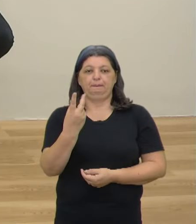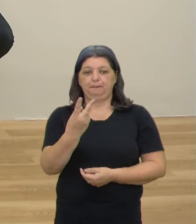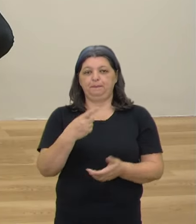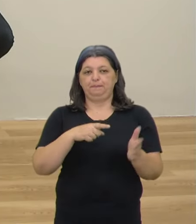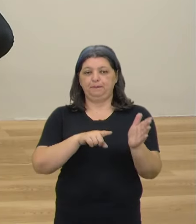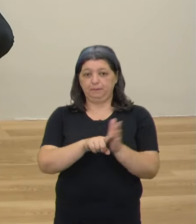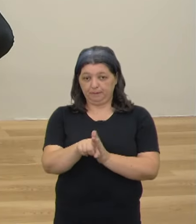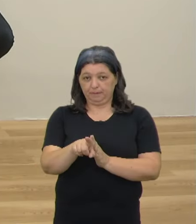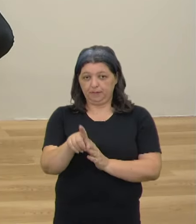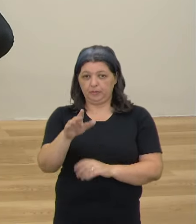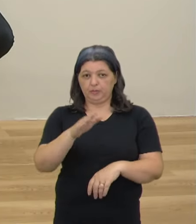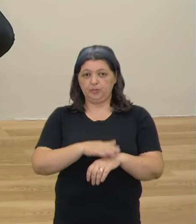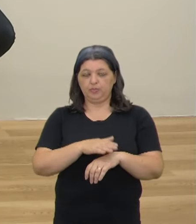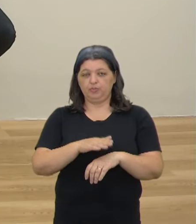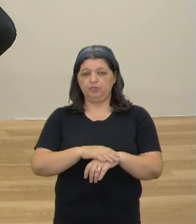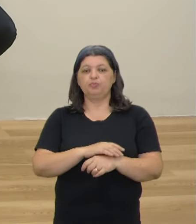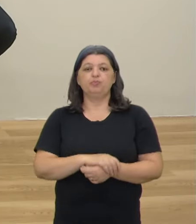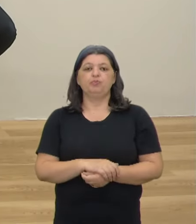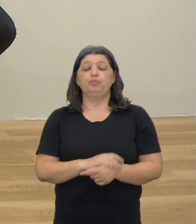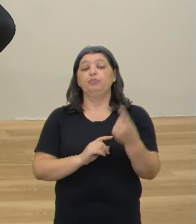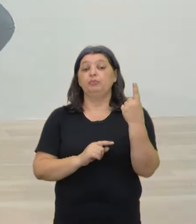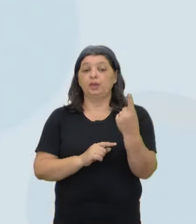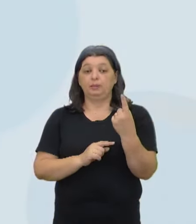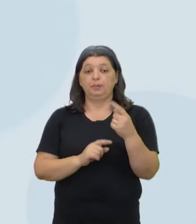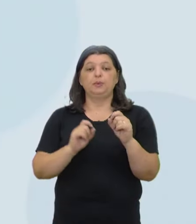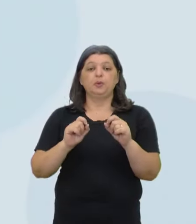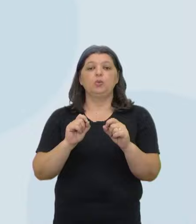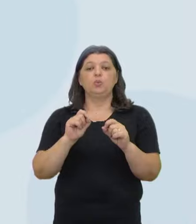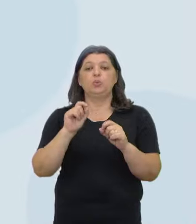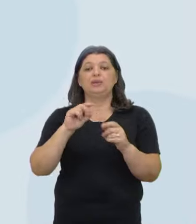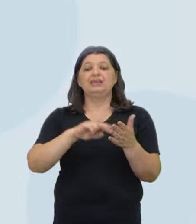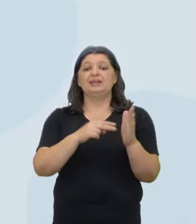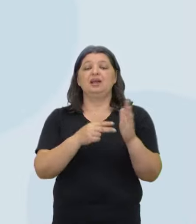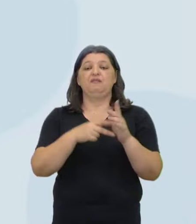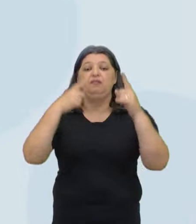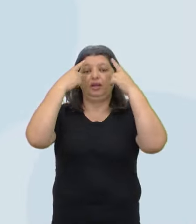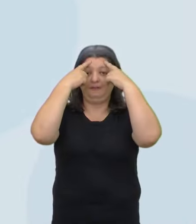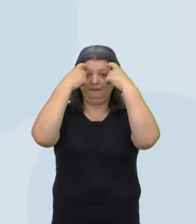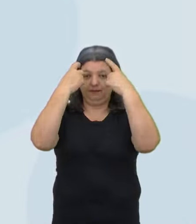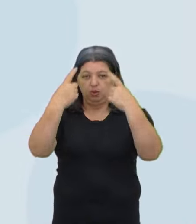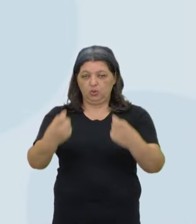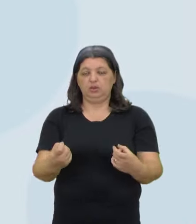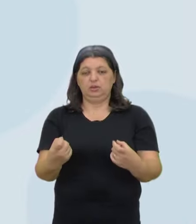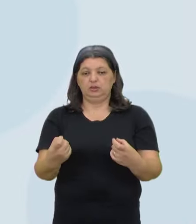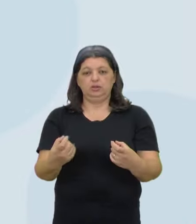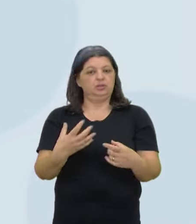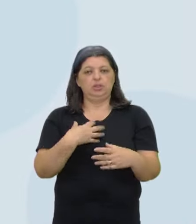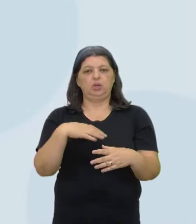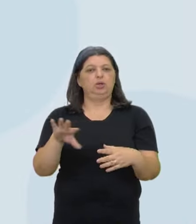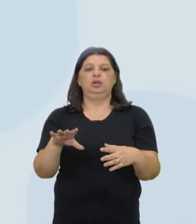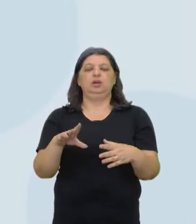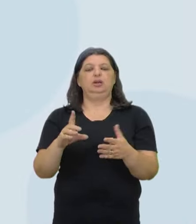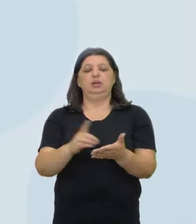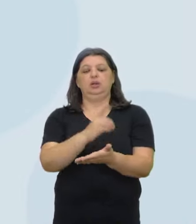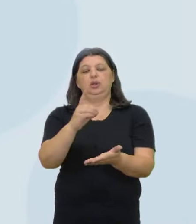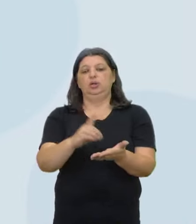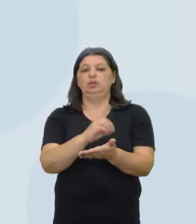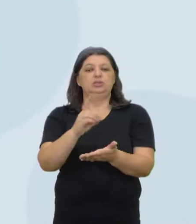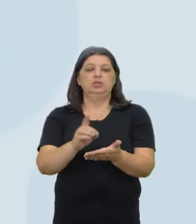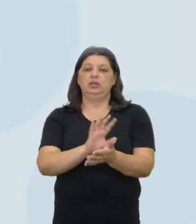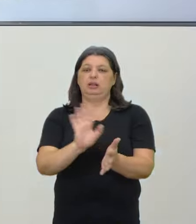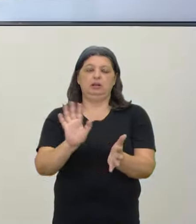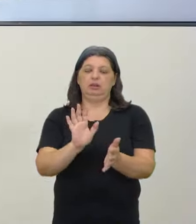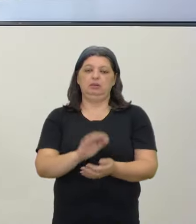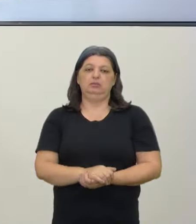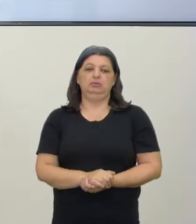perguntinhas para você, né? Então, a primeira, o que é violência? E eu não quero definição de dicionário, a gente não quer